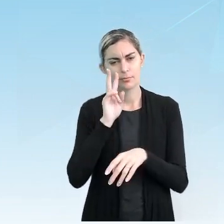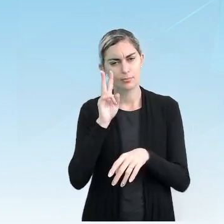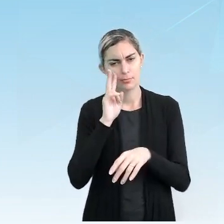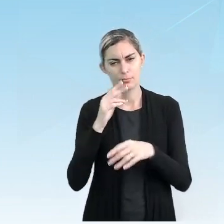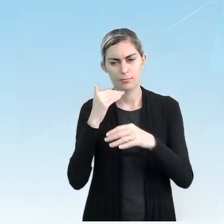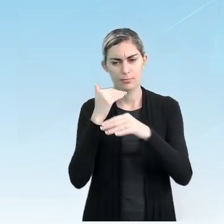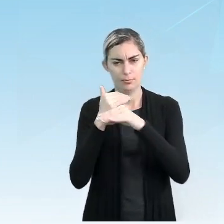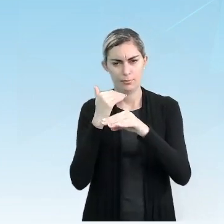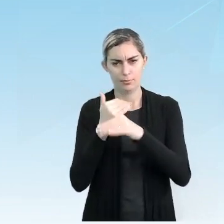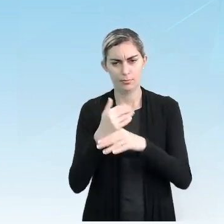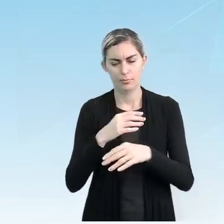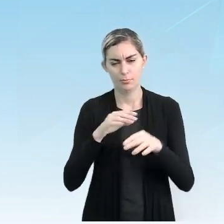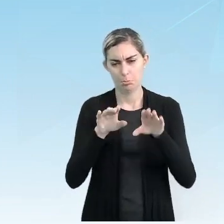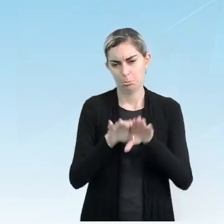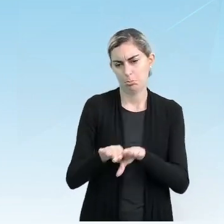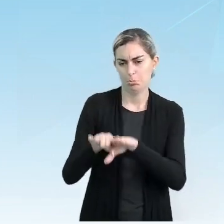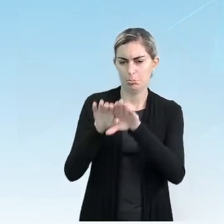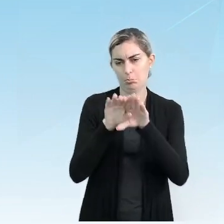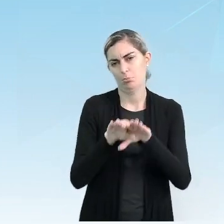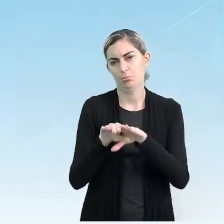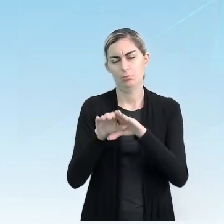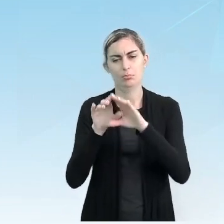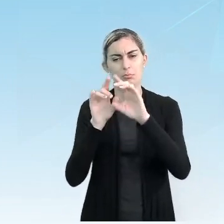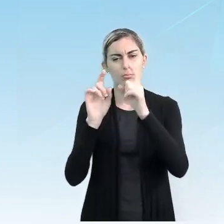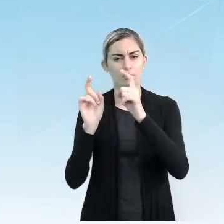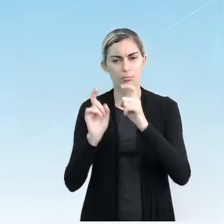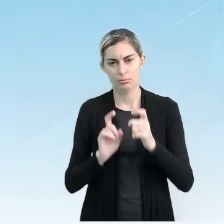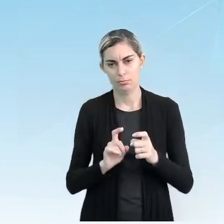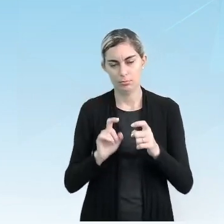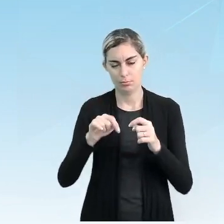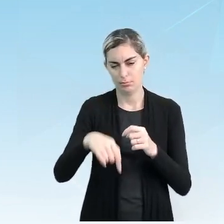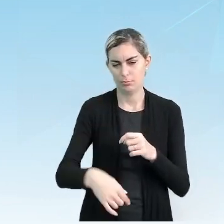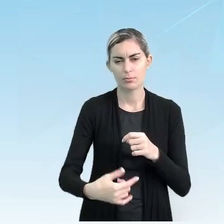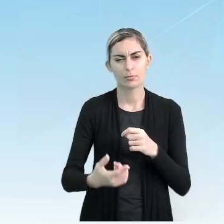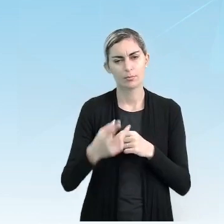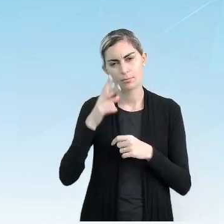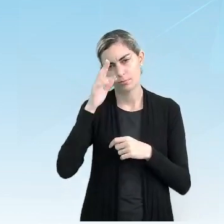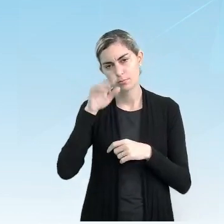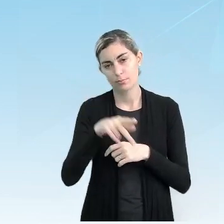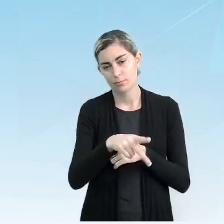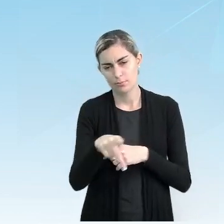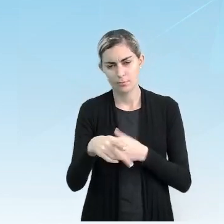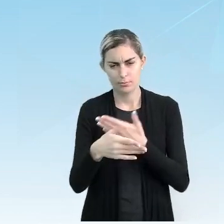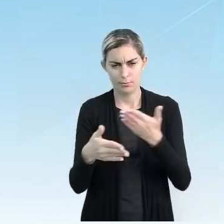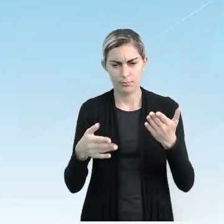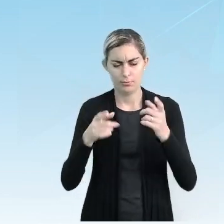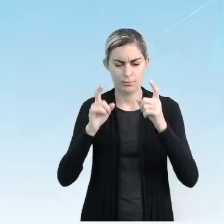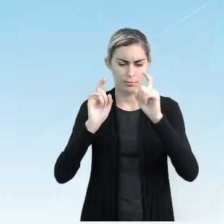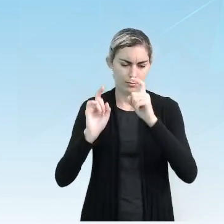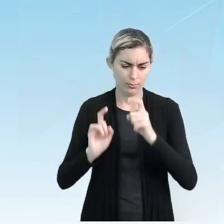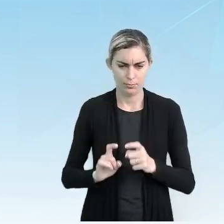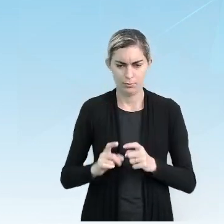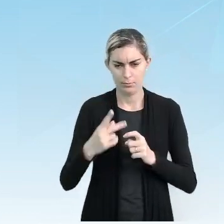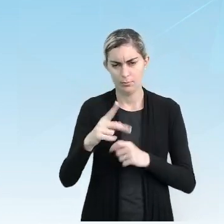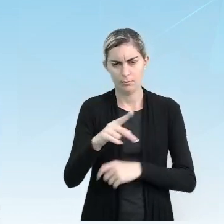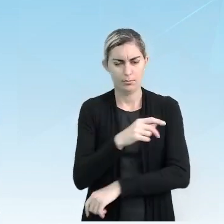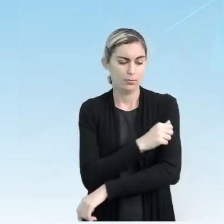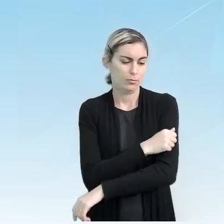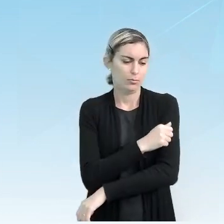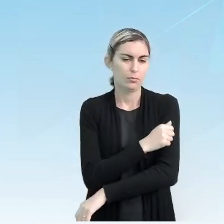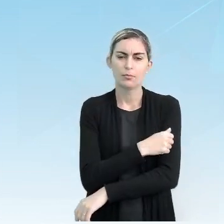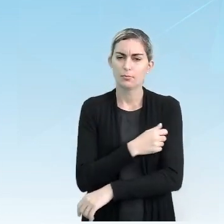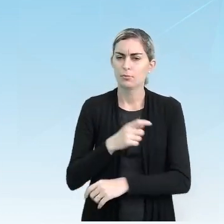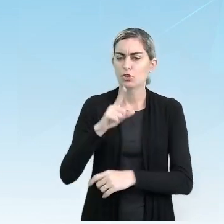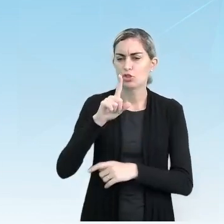o que é equidade, que nós já debatemos aqui. Então, professores, vocês também podem discutir com os seus estudantes a questão